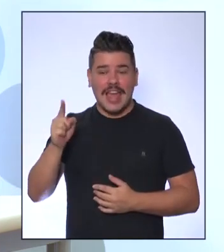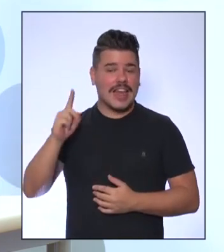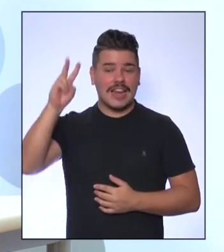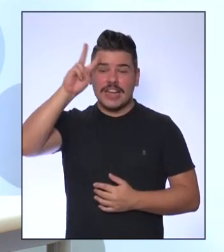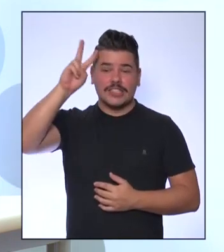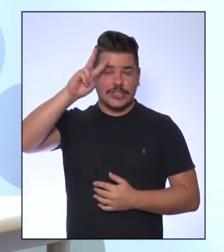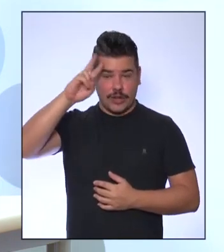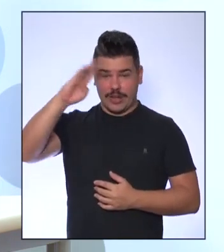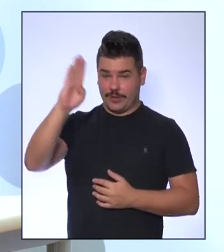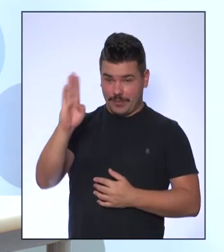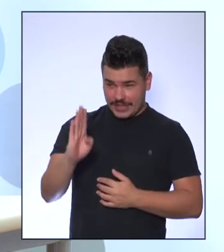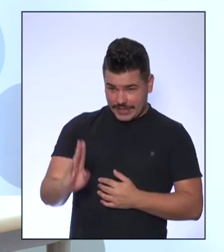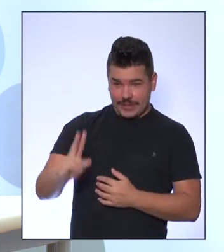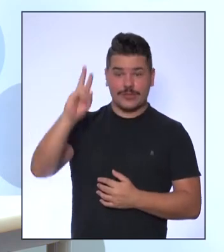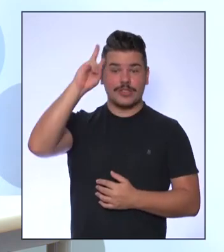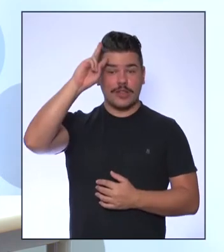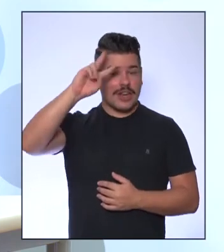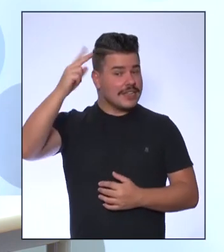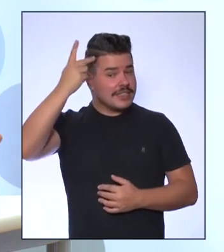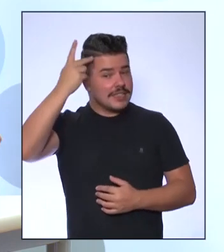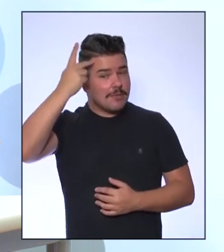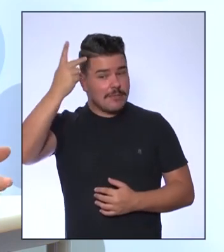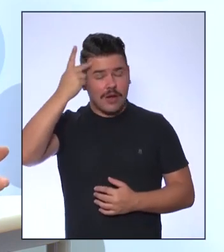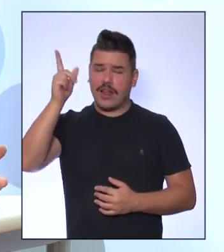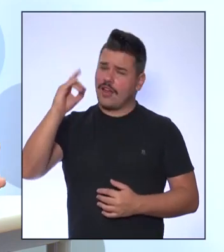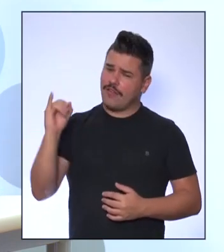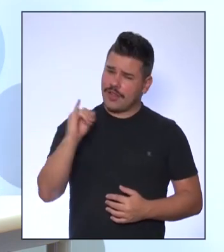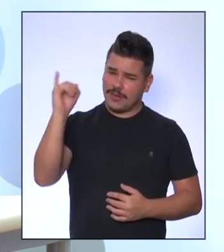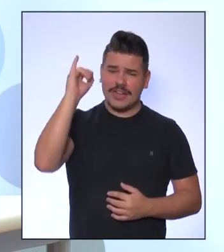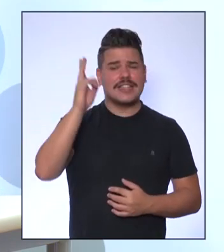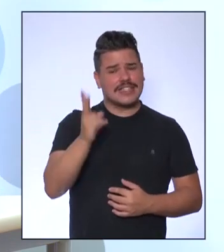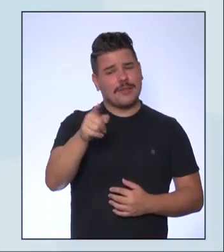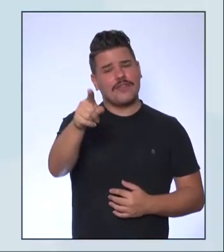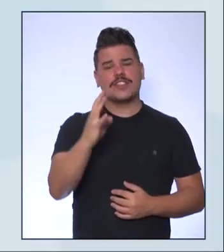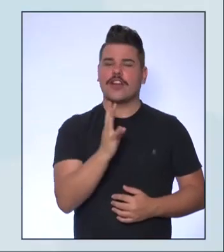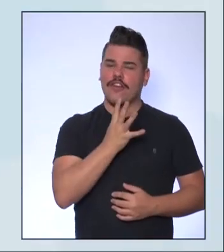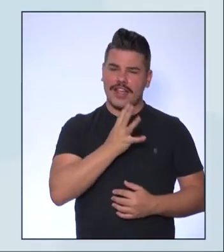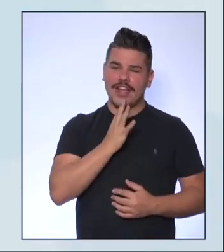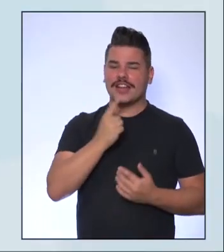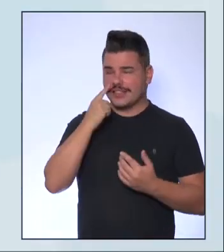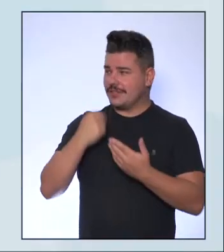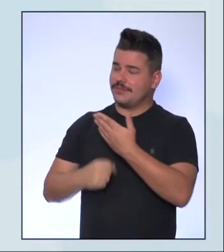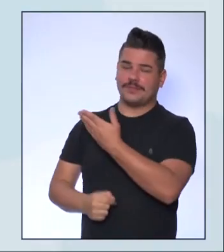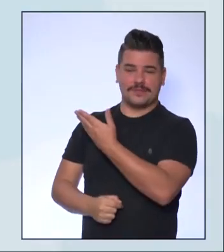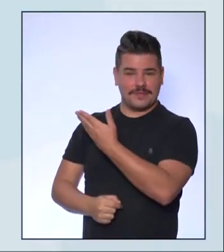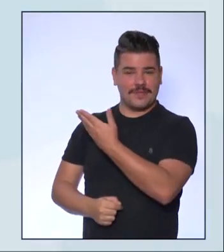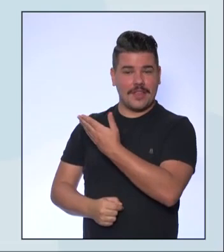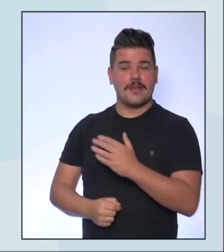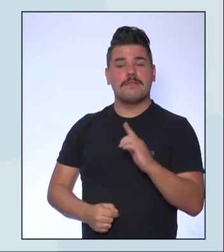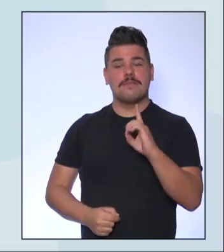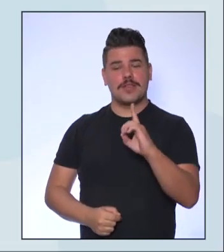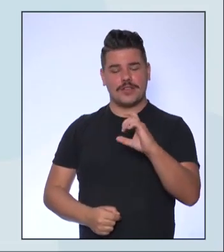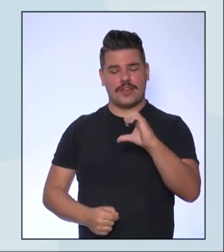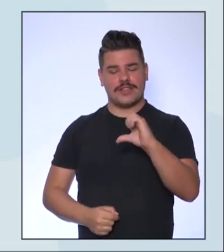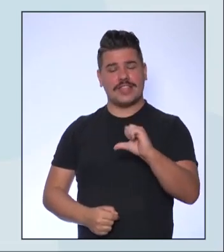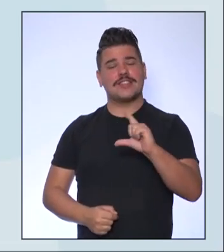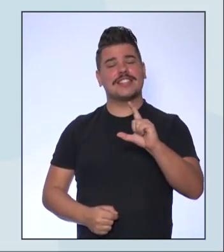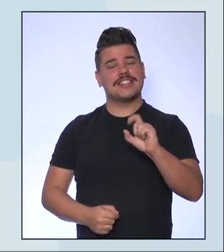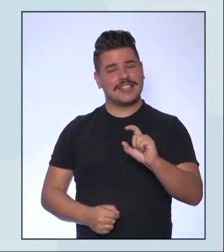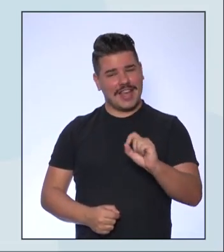história da cidade de São Paulo. Então, a gente sempre vê a imagem da Avenida Paulista. Essa daqui é uma imagem de 1910, da Avenida